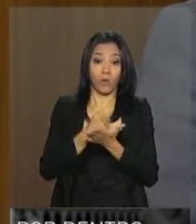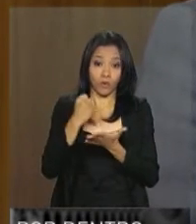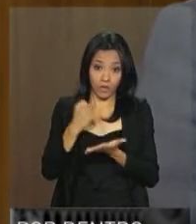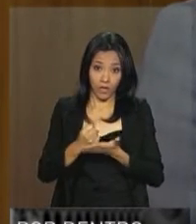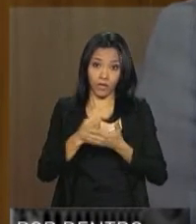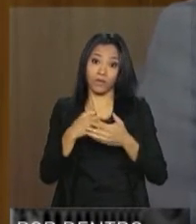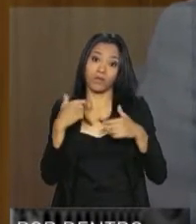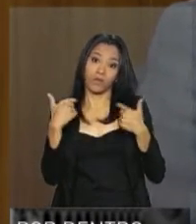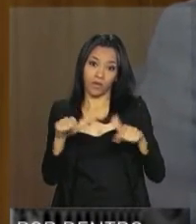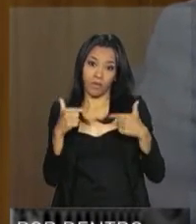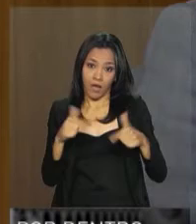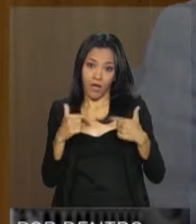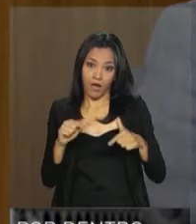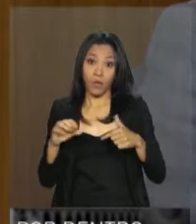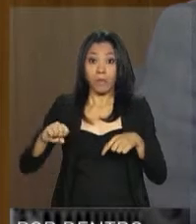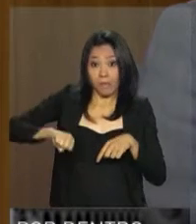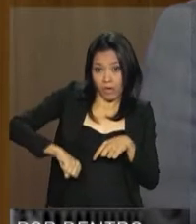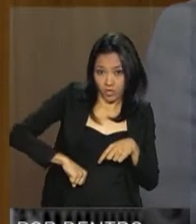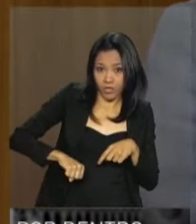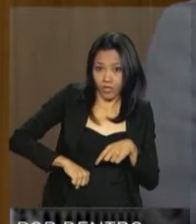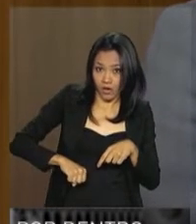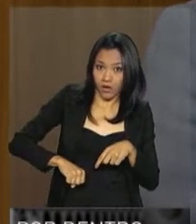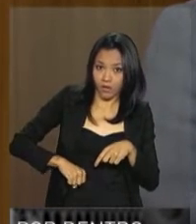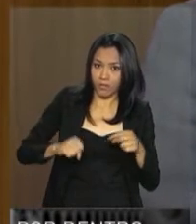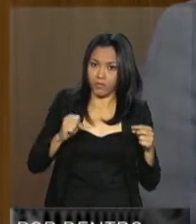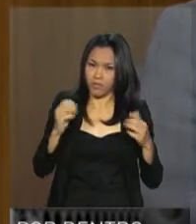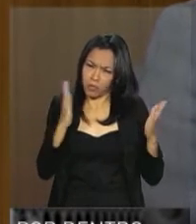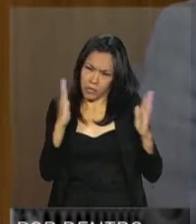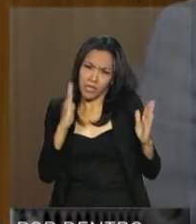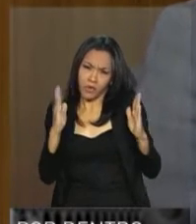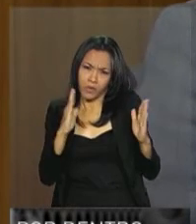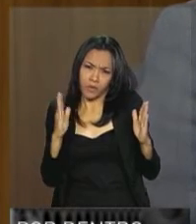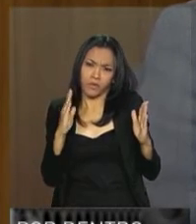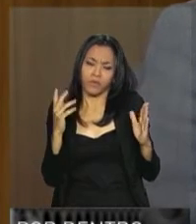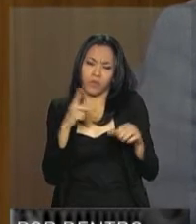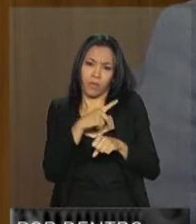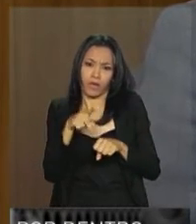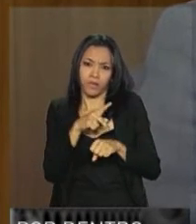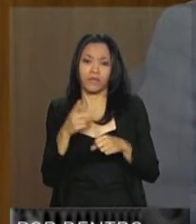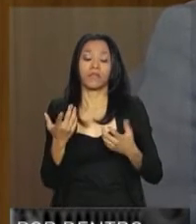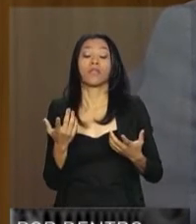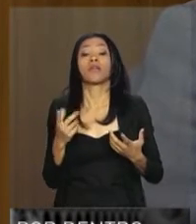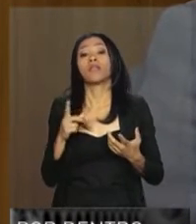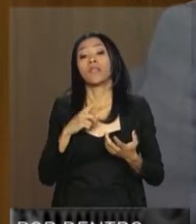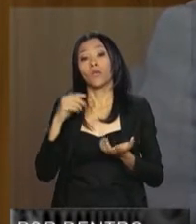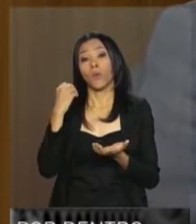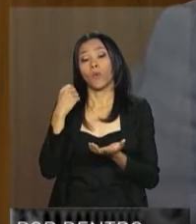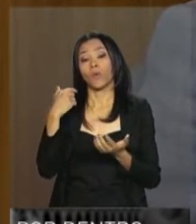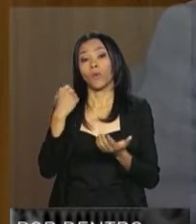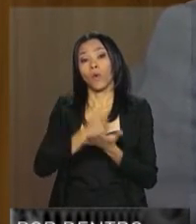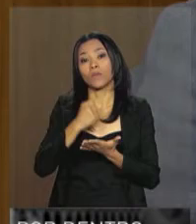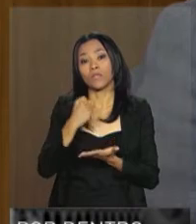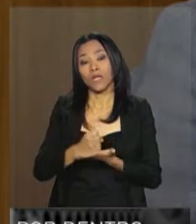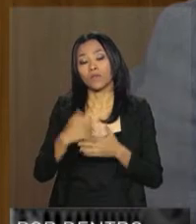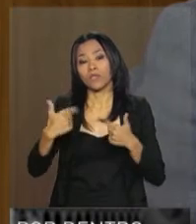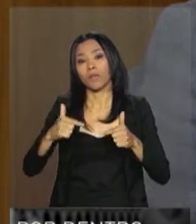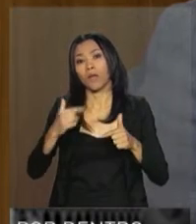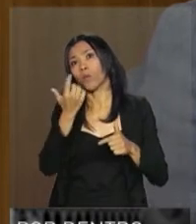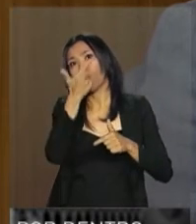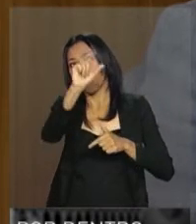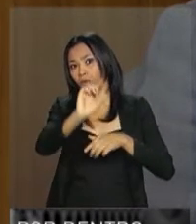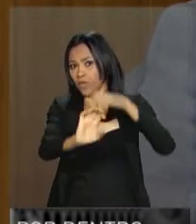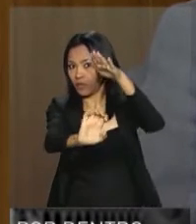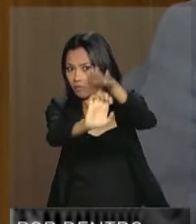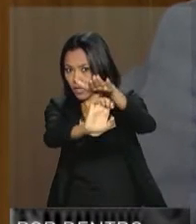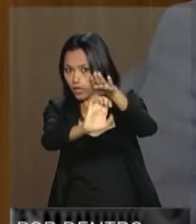com a embaixada de um determinado país tem um contrato de trabalho intermitente com uma empresa que presta